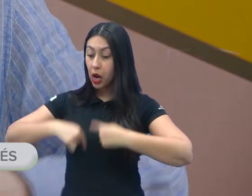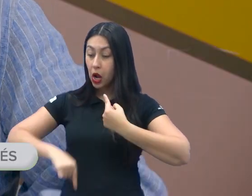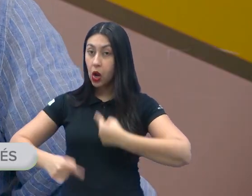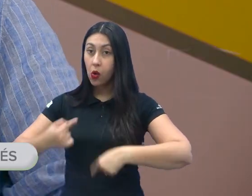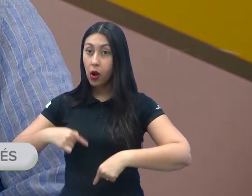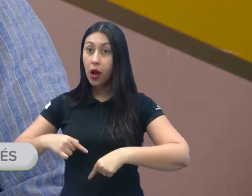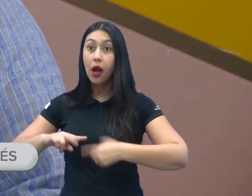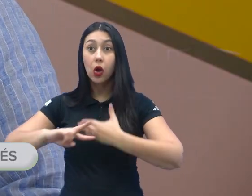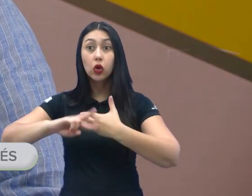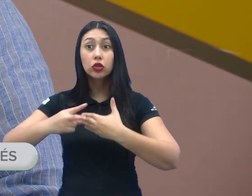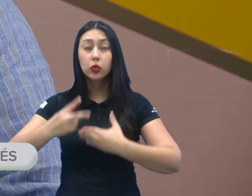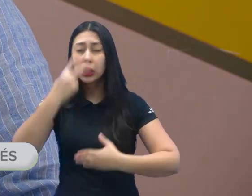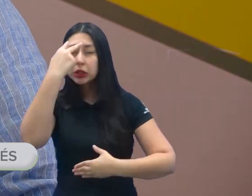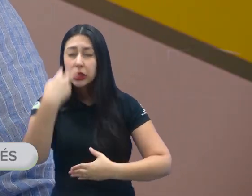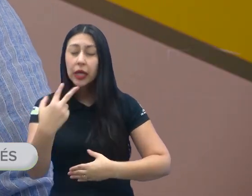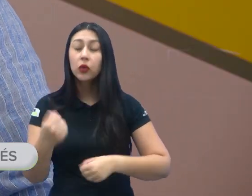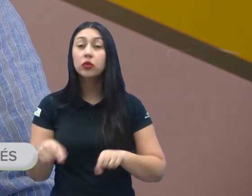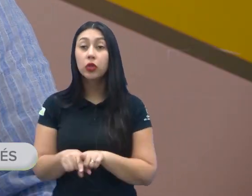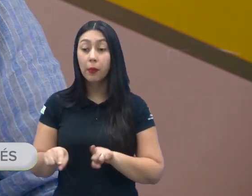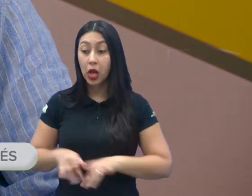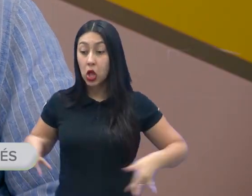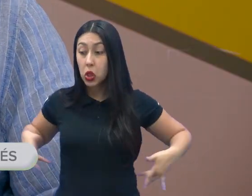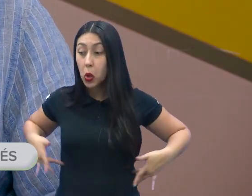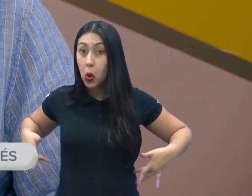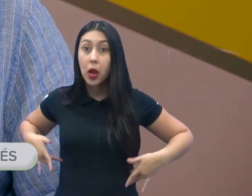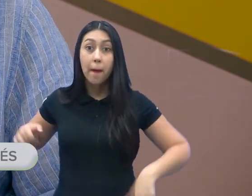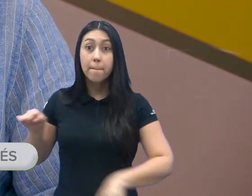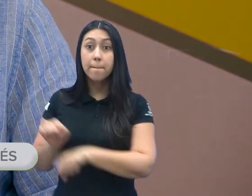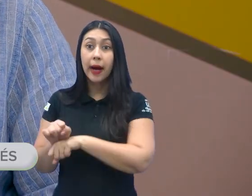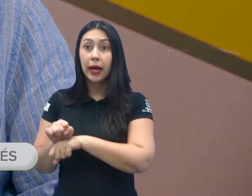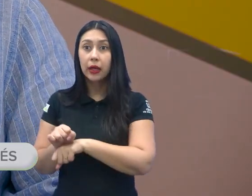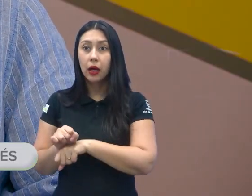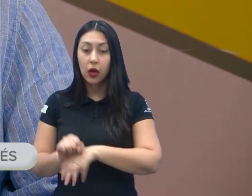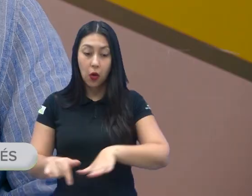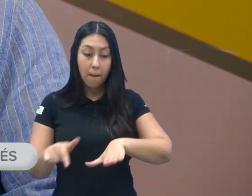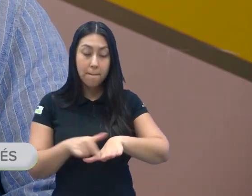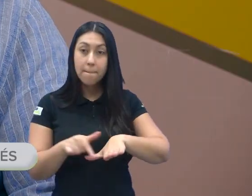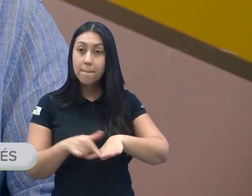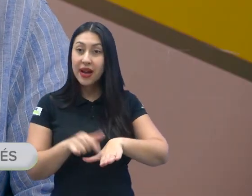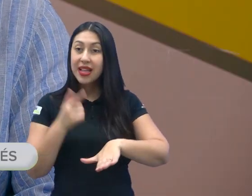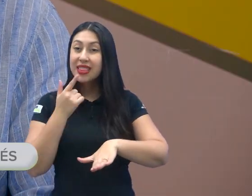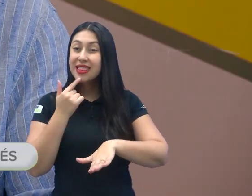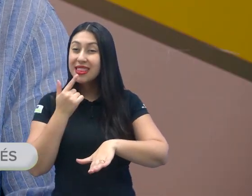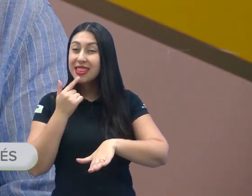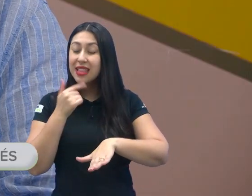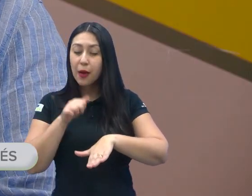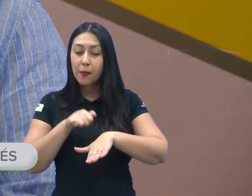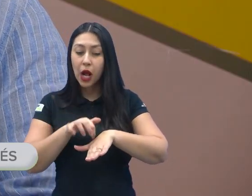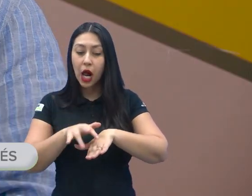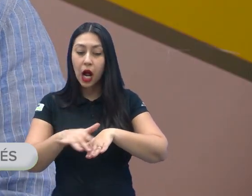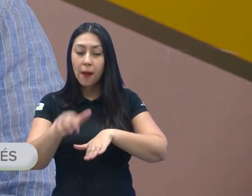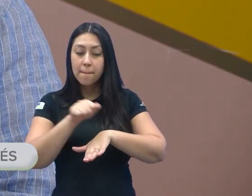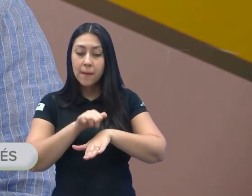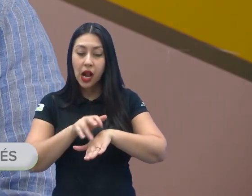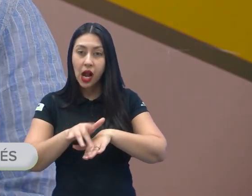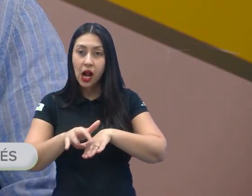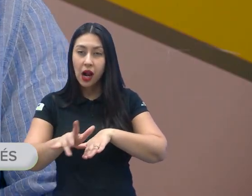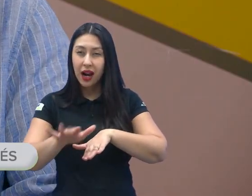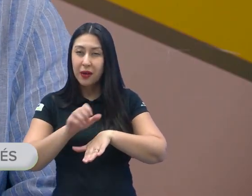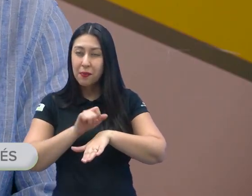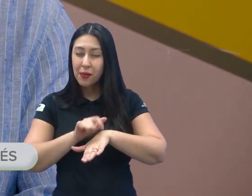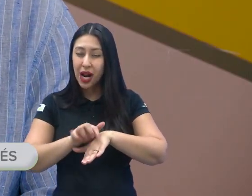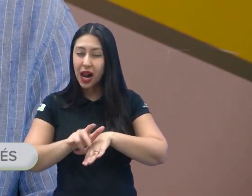deixa a insuficiência renal, entendeu? E nos pés, a vasculopatia, ou seja, a doença vascular dos vasos,